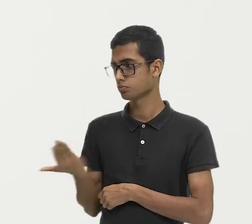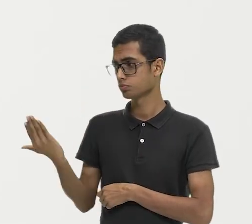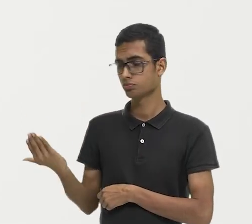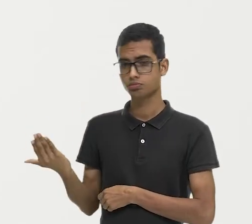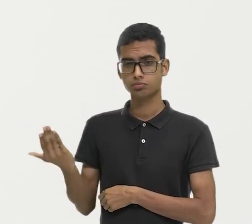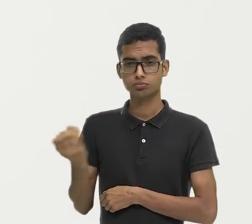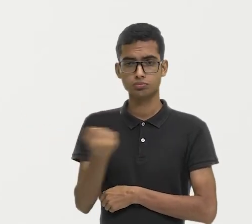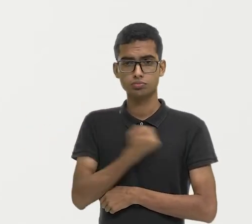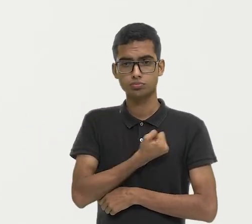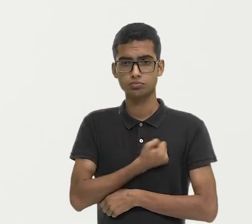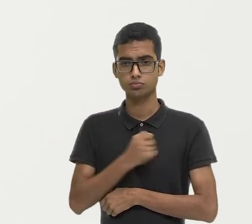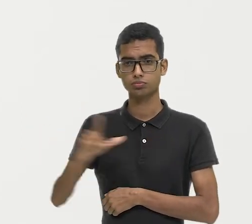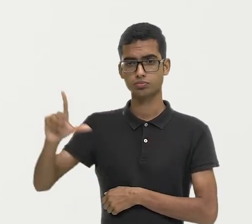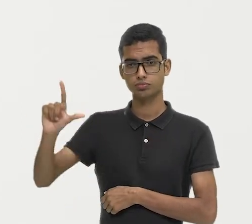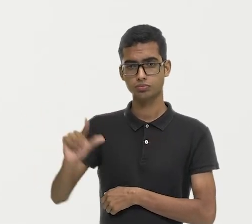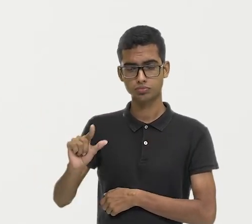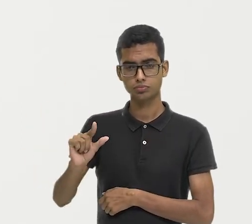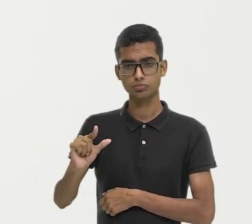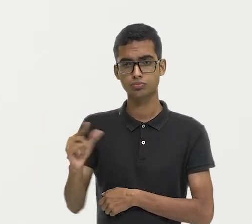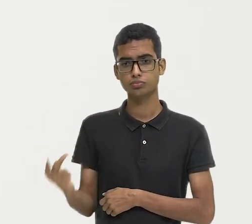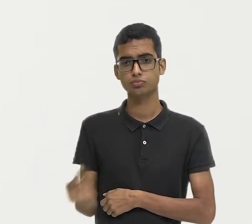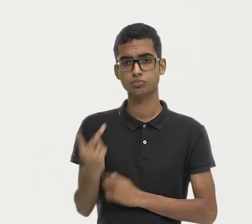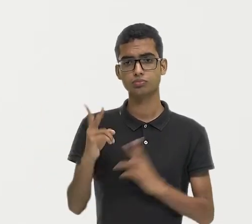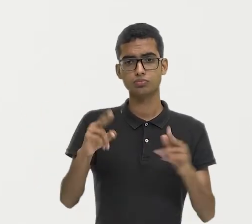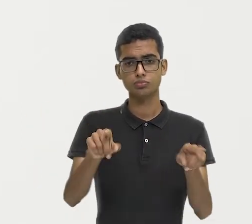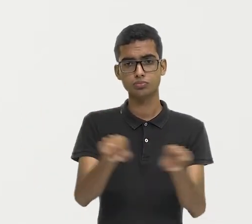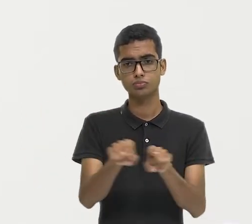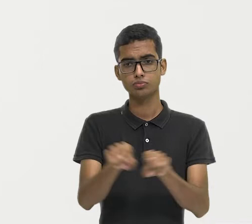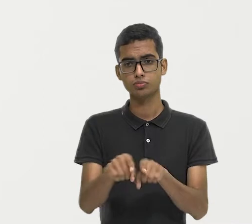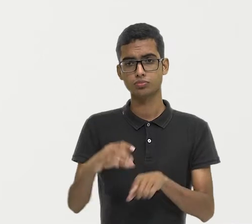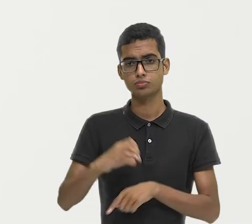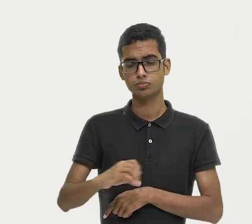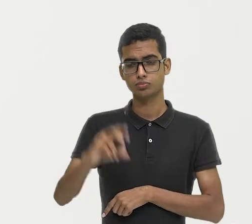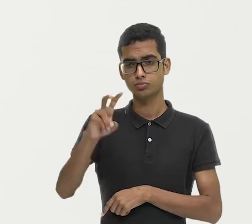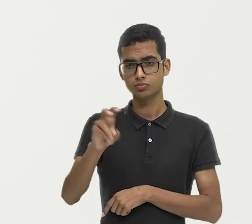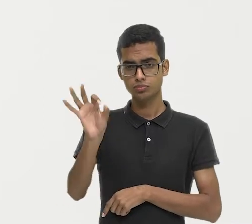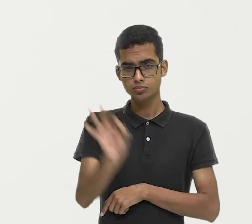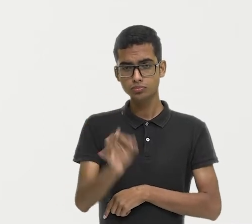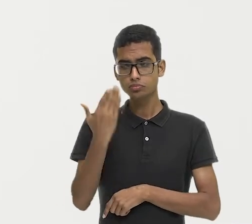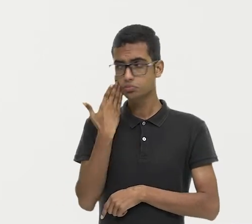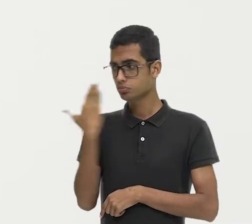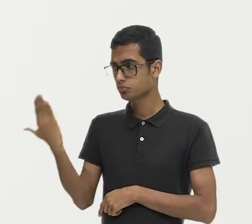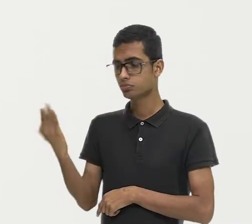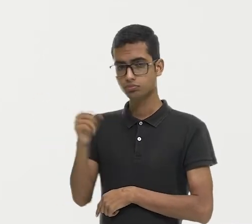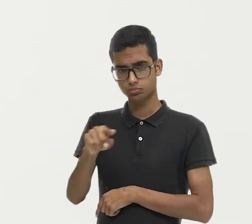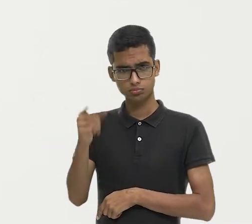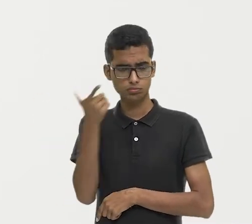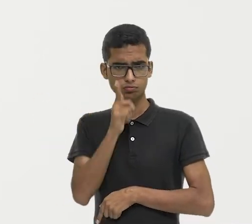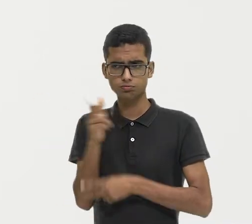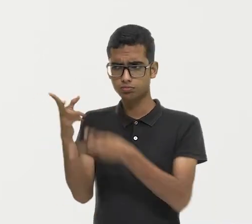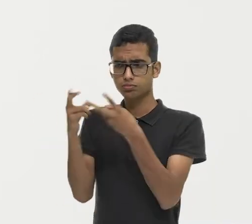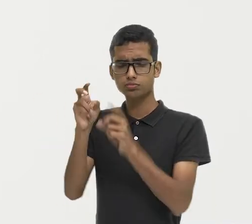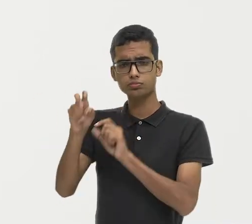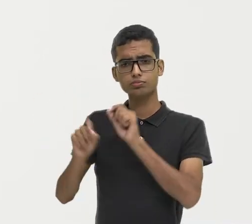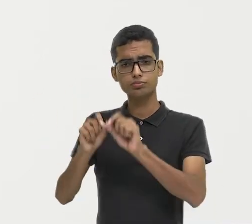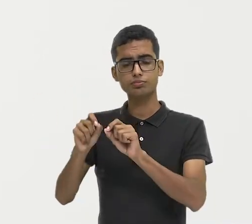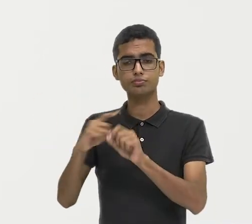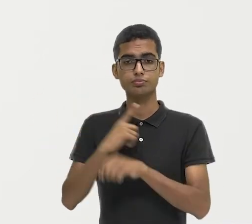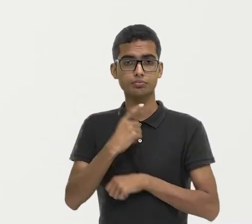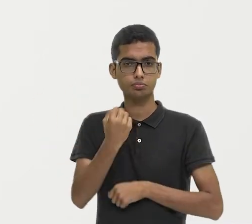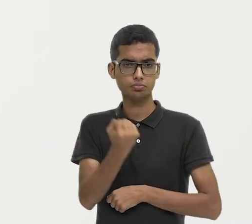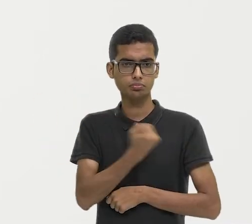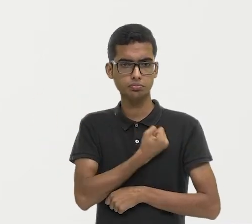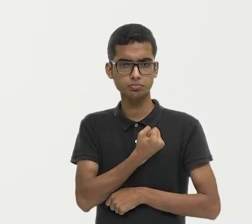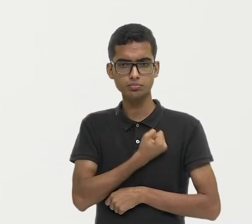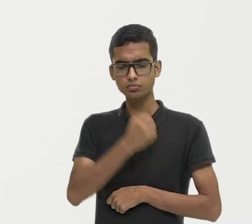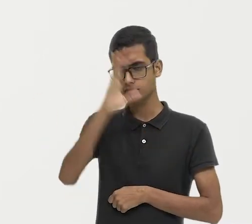assim? O menor valor numérico equivale à menor das porcentagens. Então você consegue perceber que